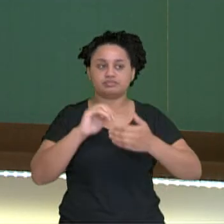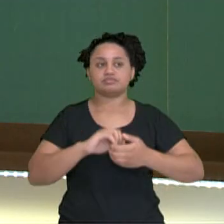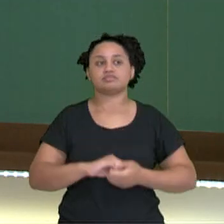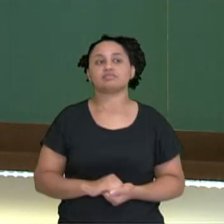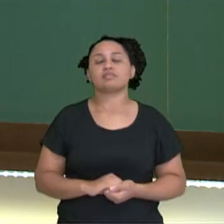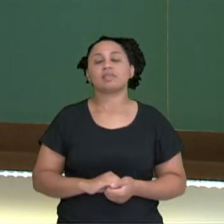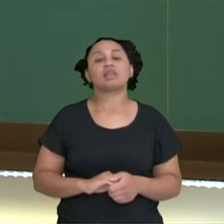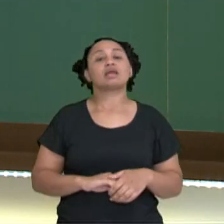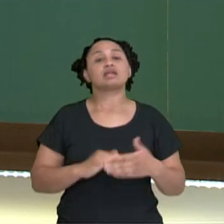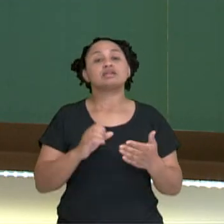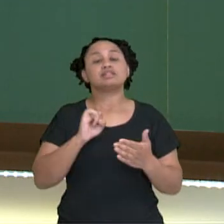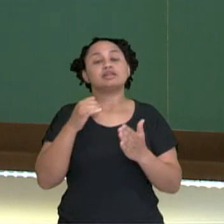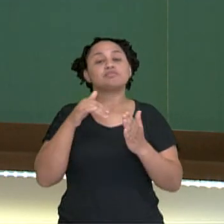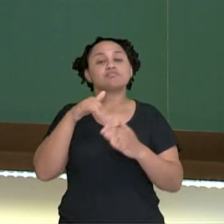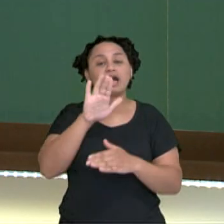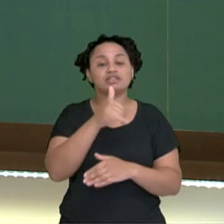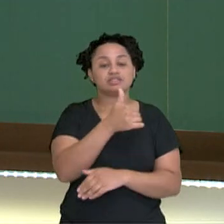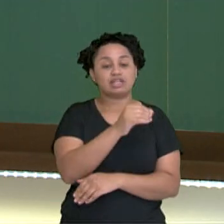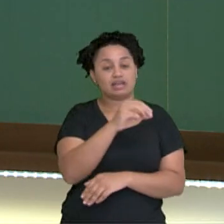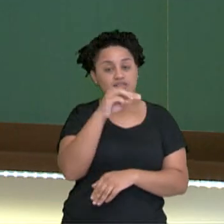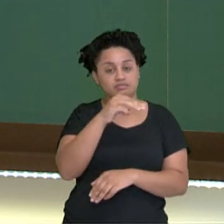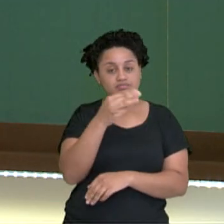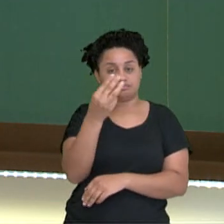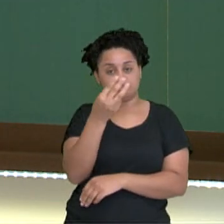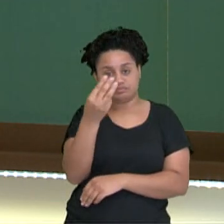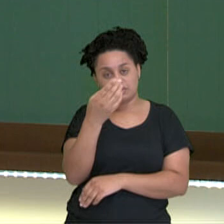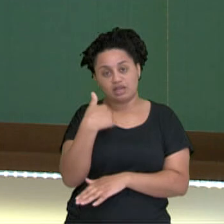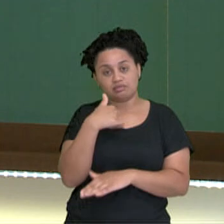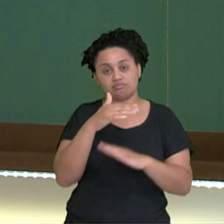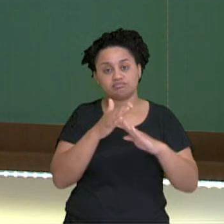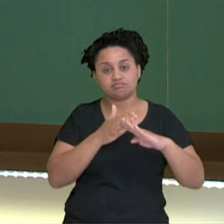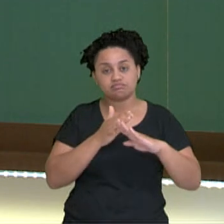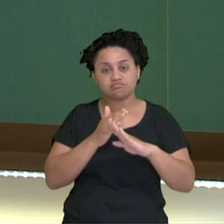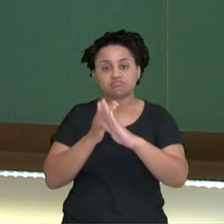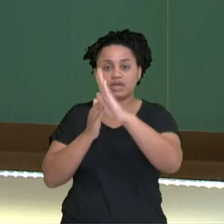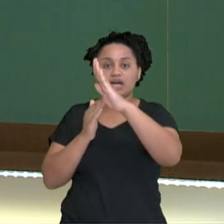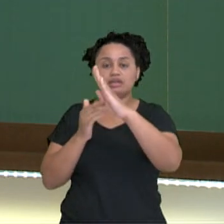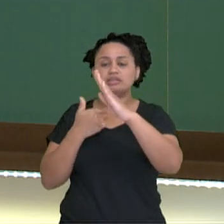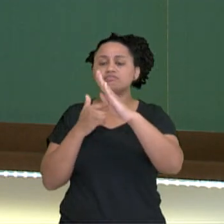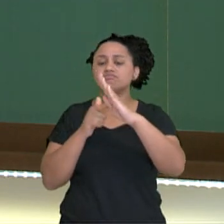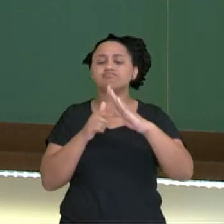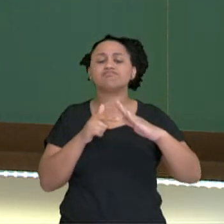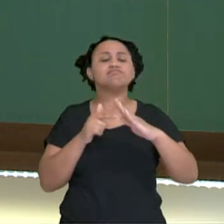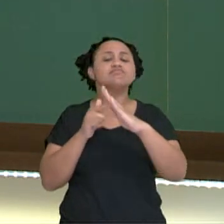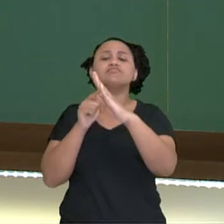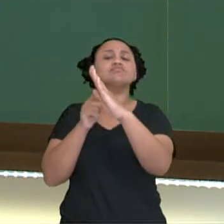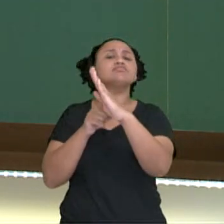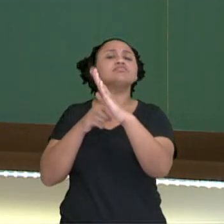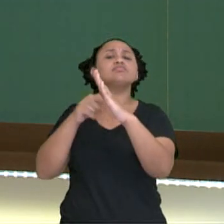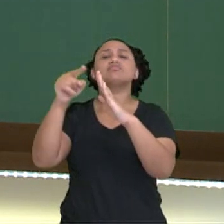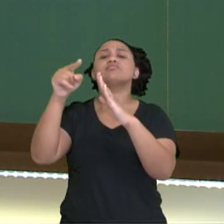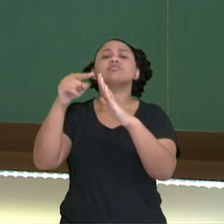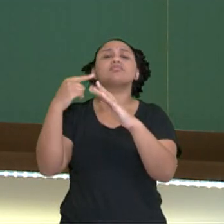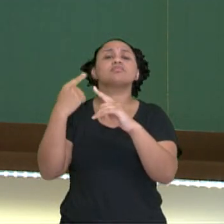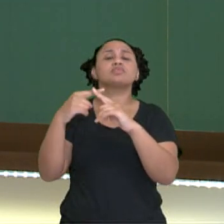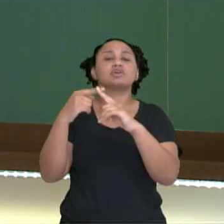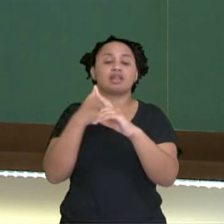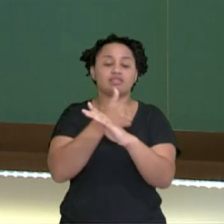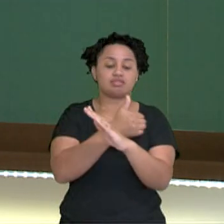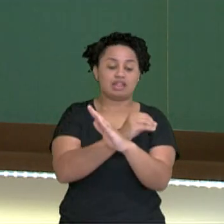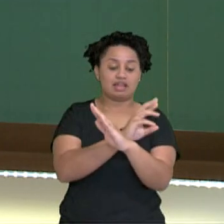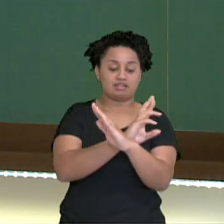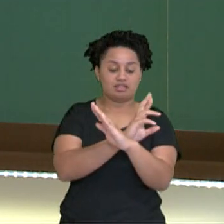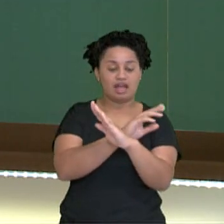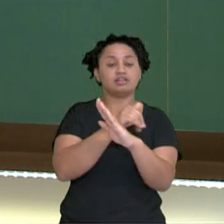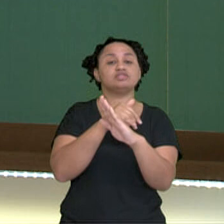Para consumos maiores que 10 metros cúbicos, a reta representa uma função crescente, porque além daqueles R$10, vão